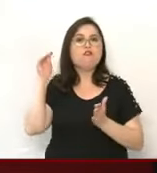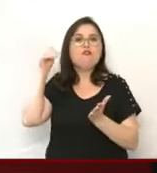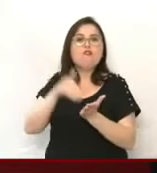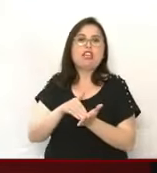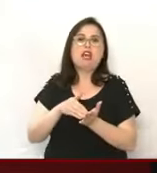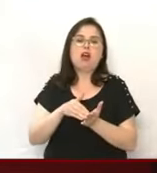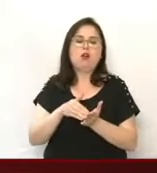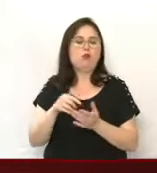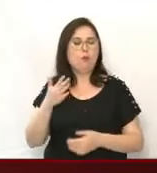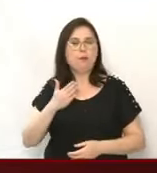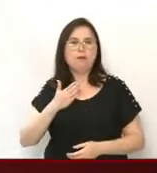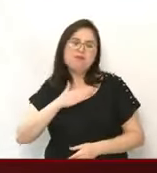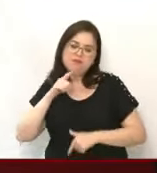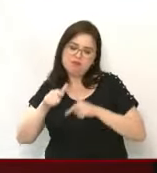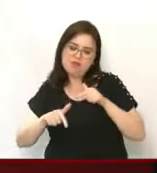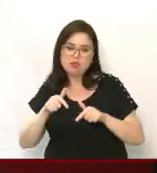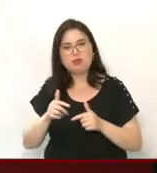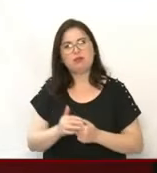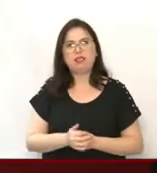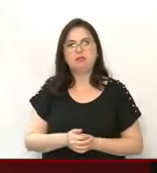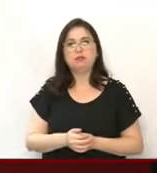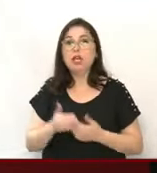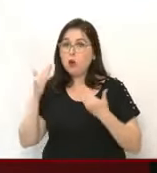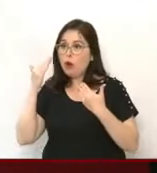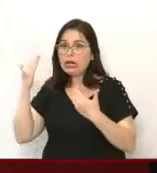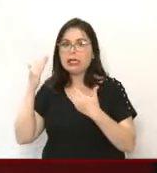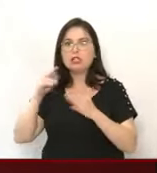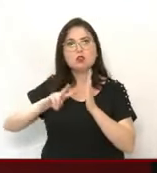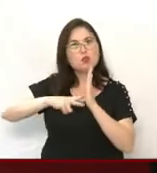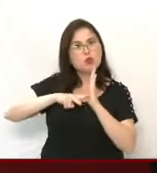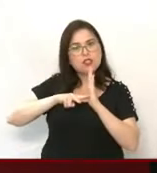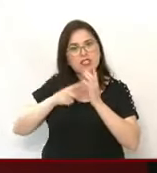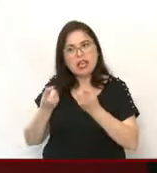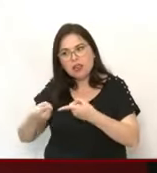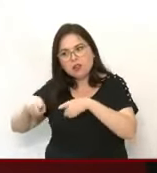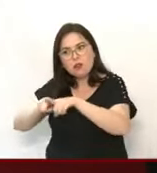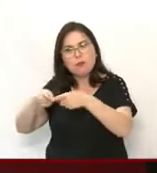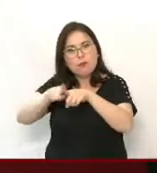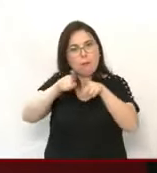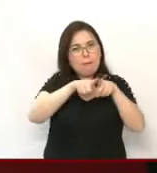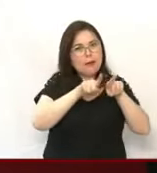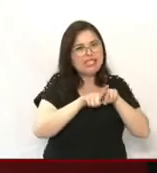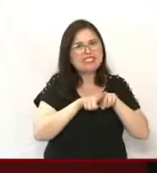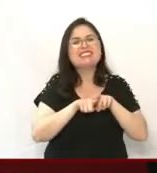direção, aos sindicatos parceiros, principalmente regionais,